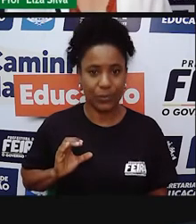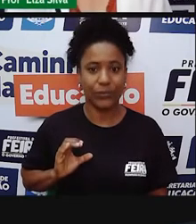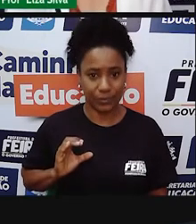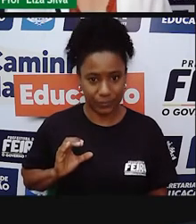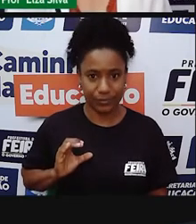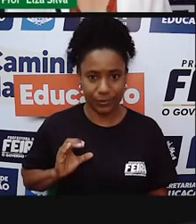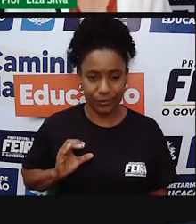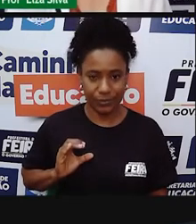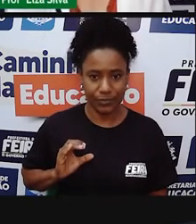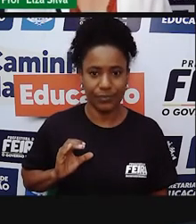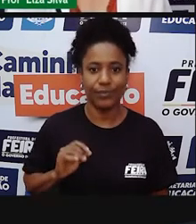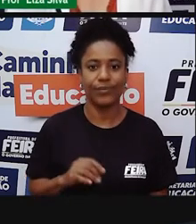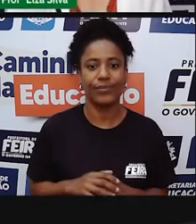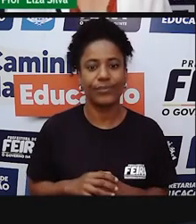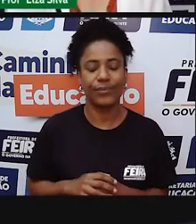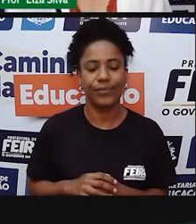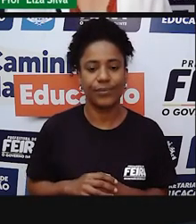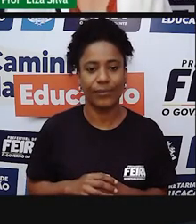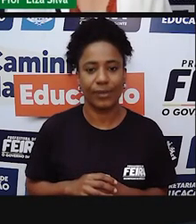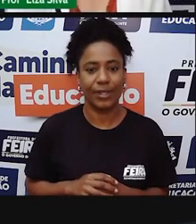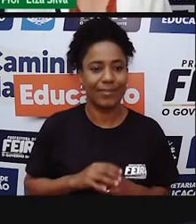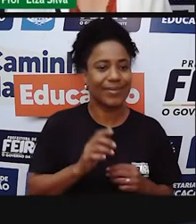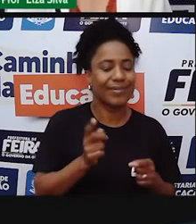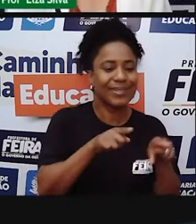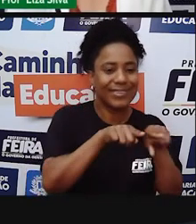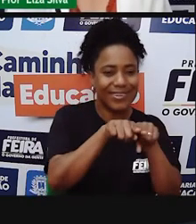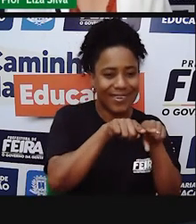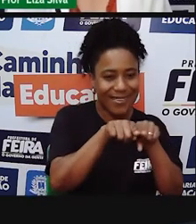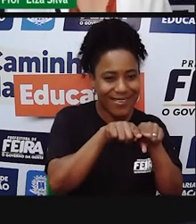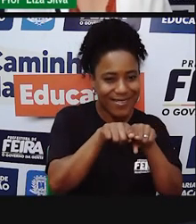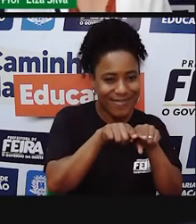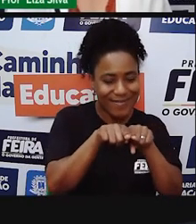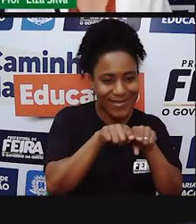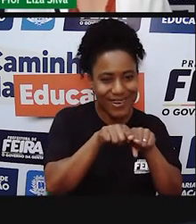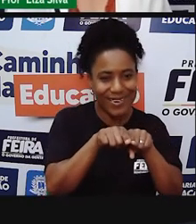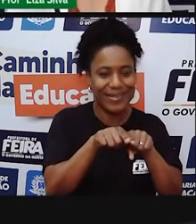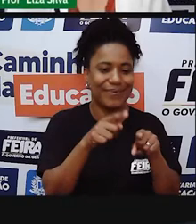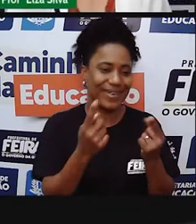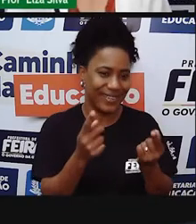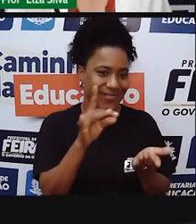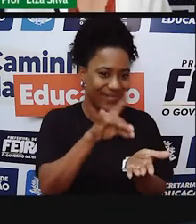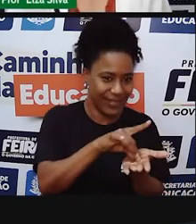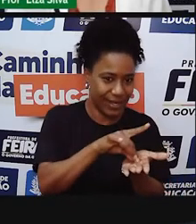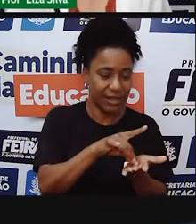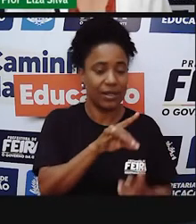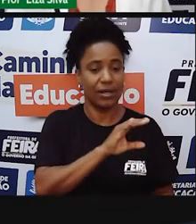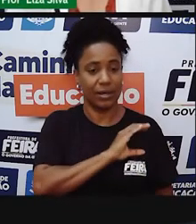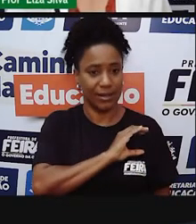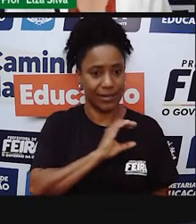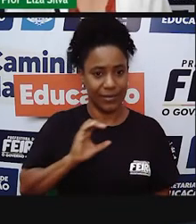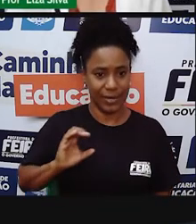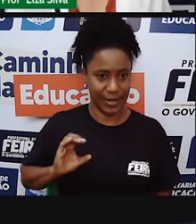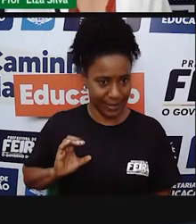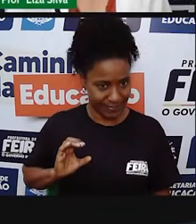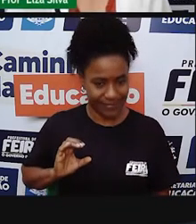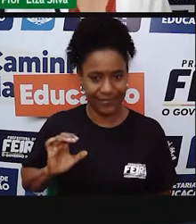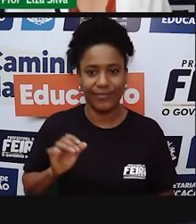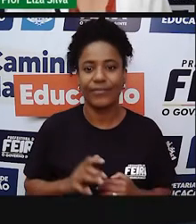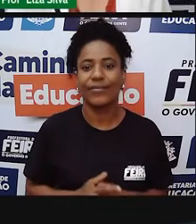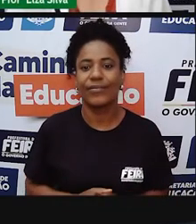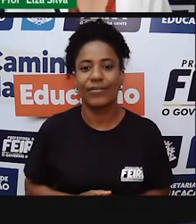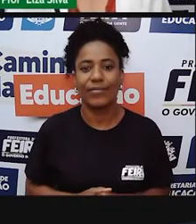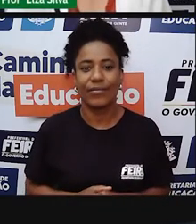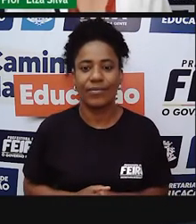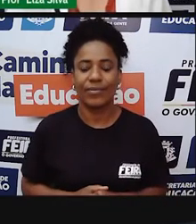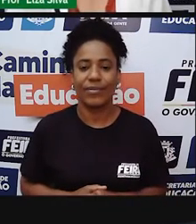fala, é a sister-in-law do Homer, e a Selma, outra sister-in-law do nosso amigo Homer, ok? A Selma tem